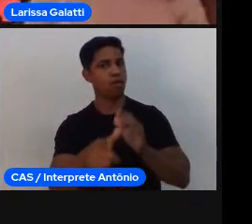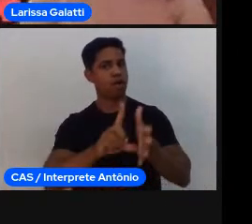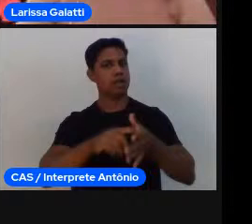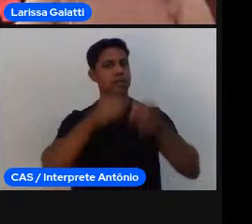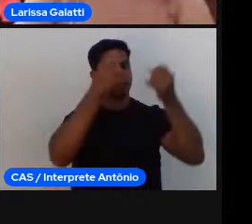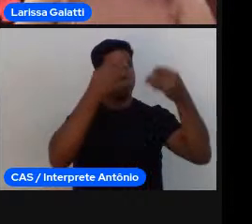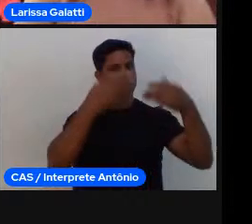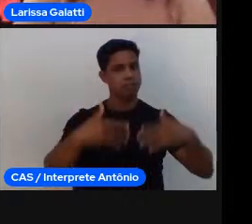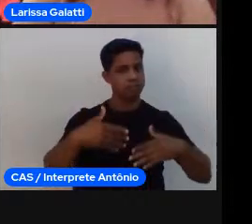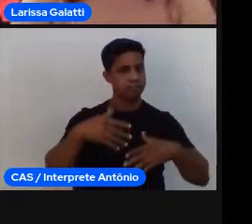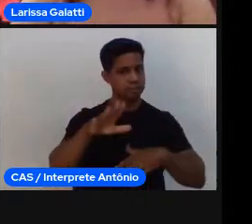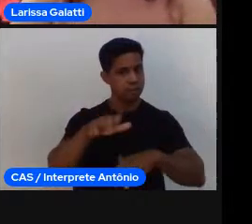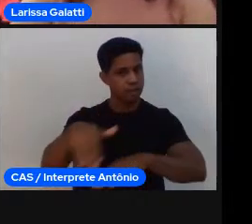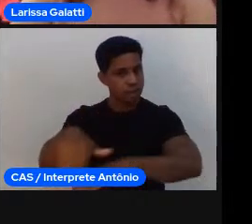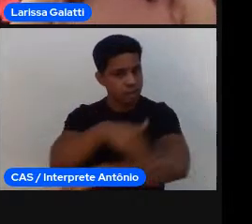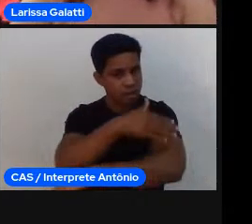né